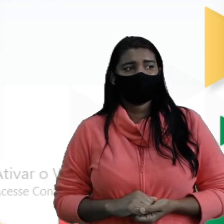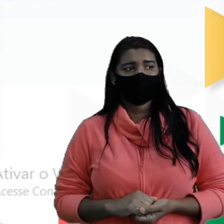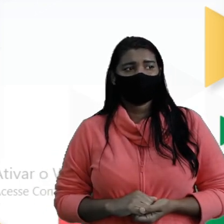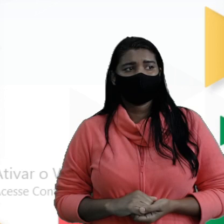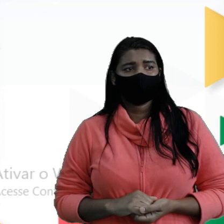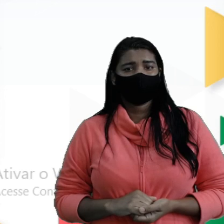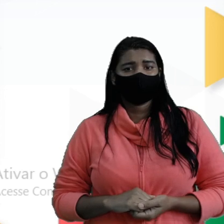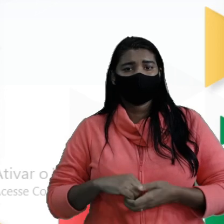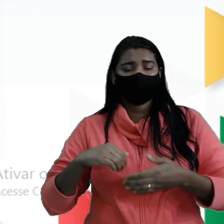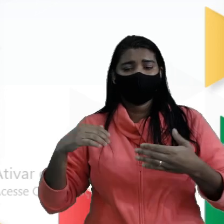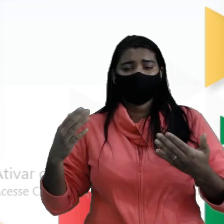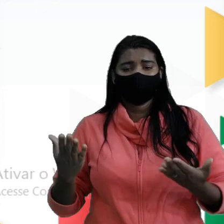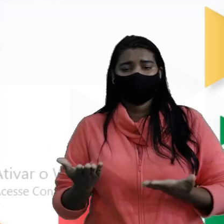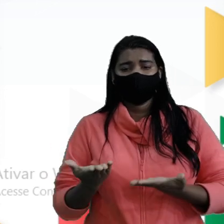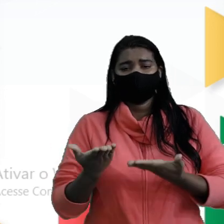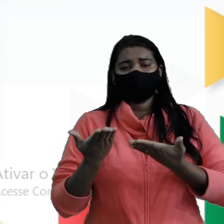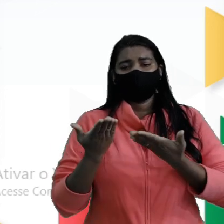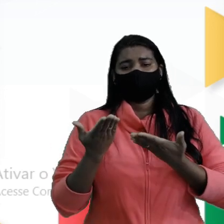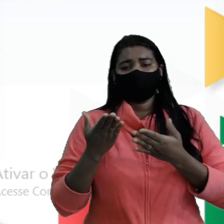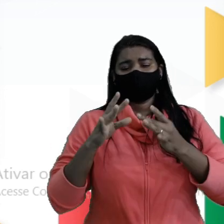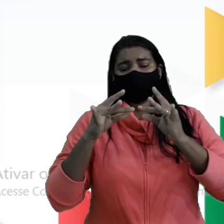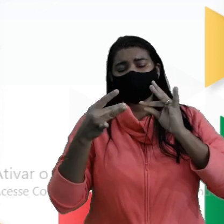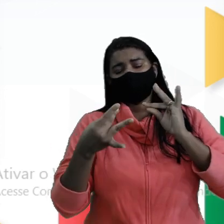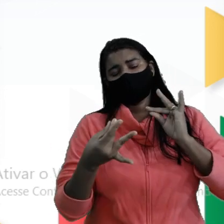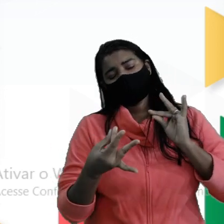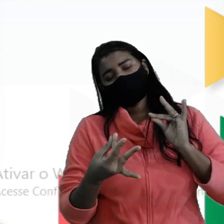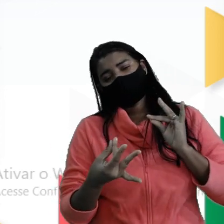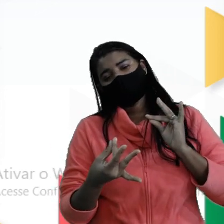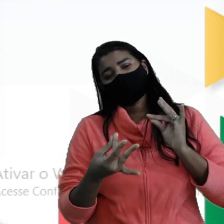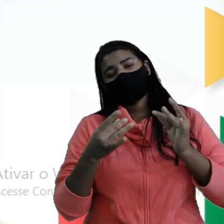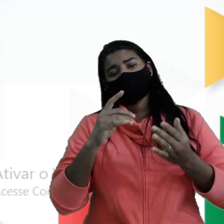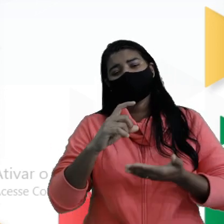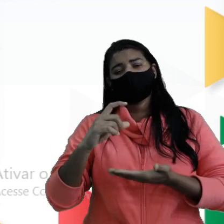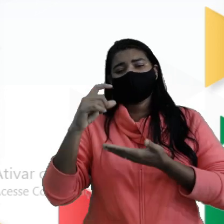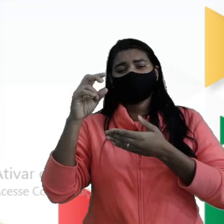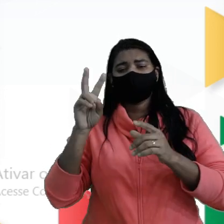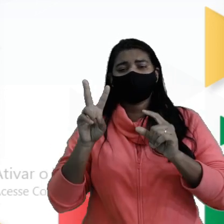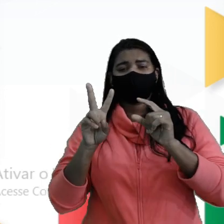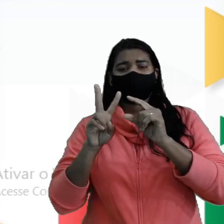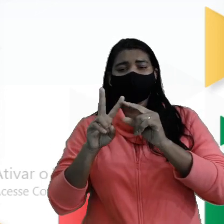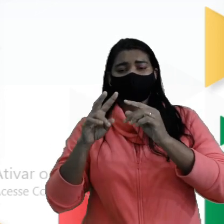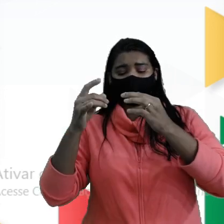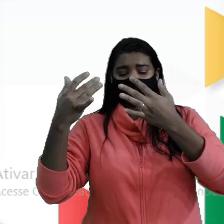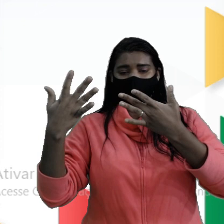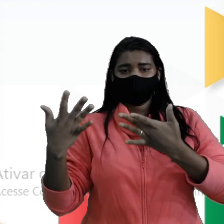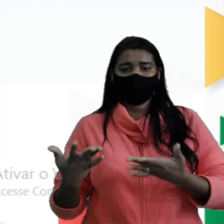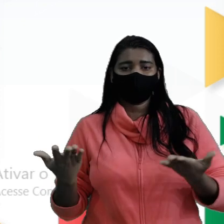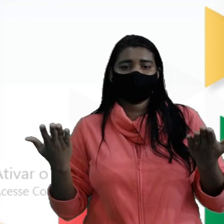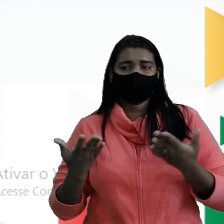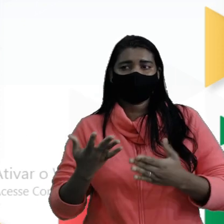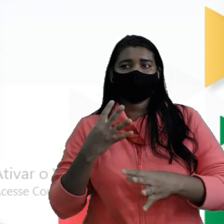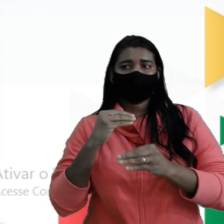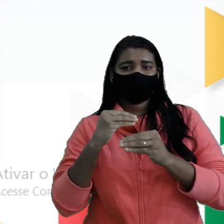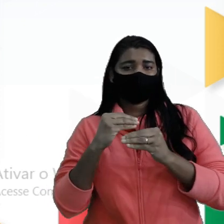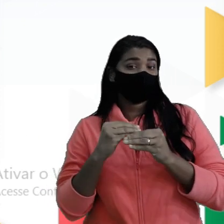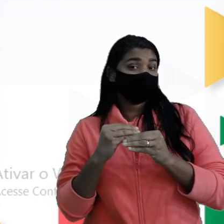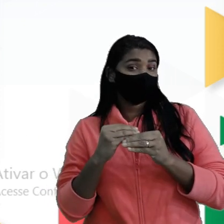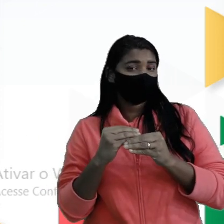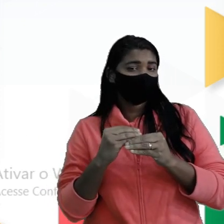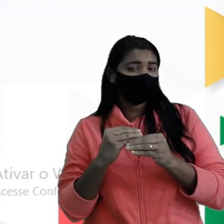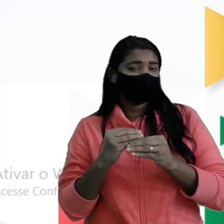renascer, renascimento, renascer. Veja que as palavras estão dispostas aí na forma